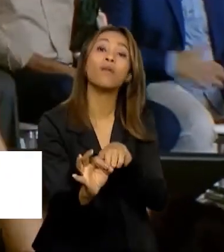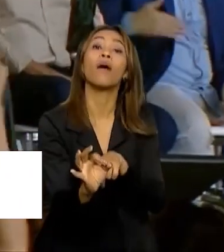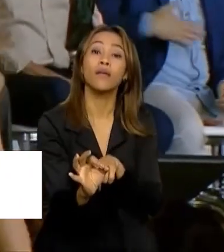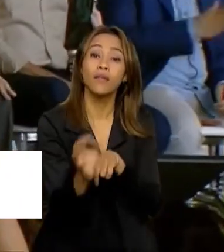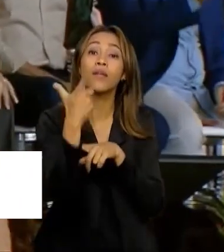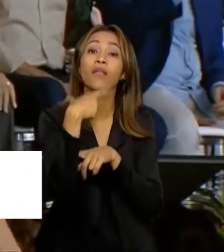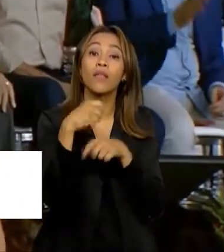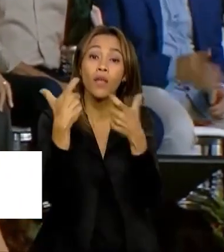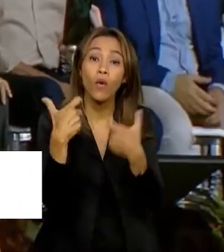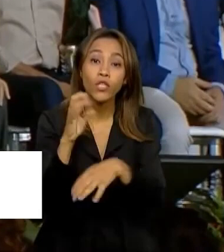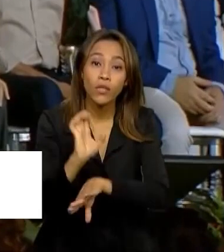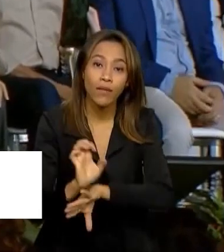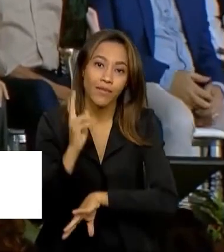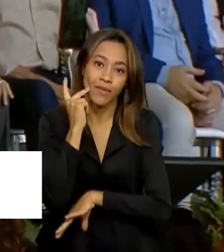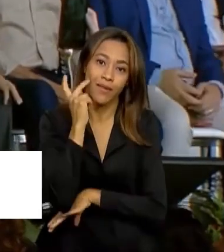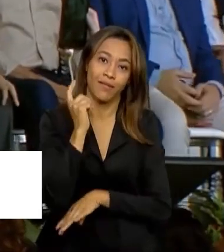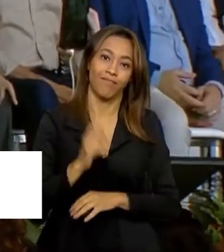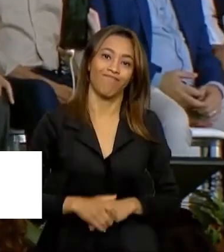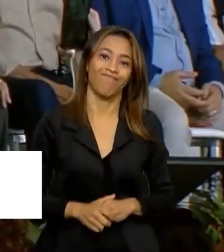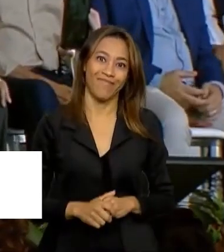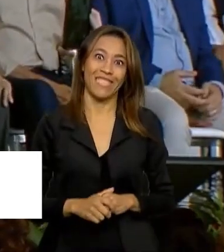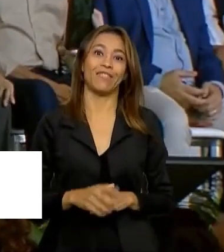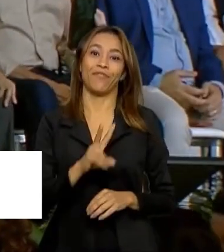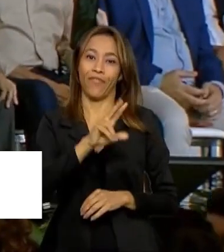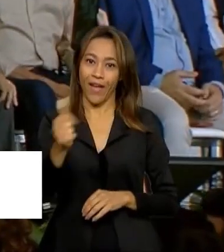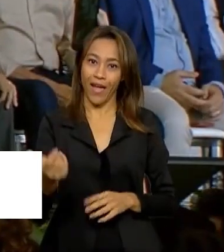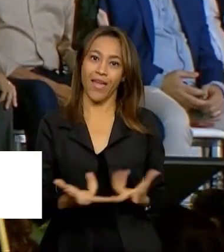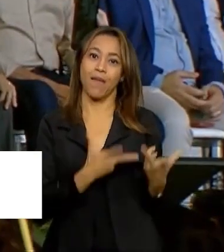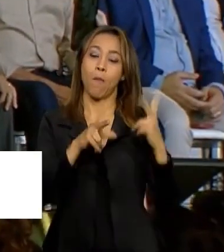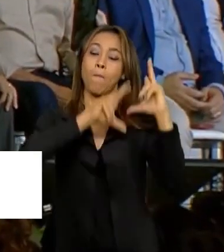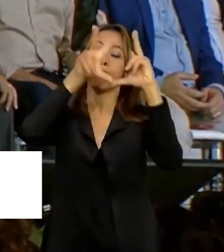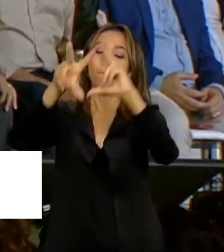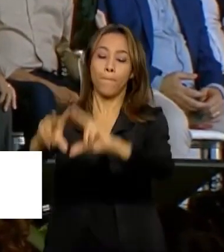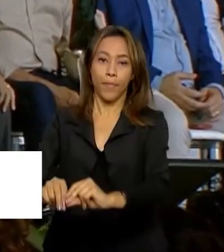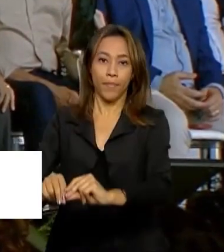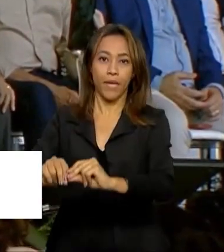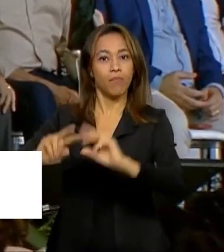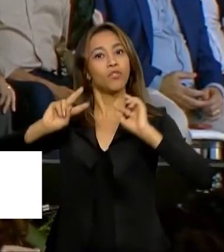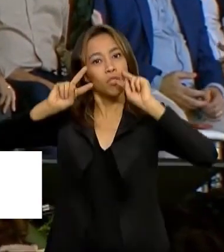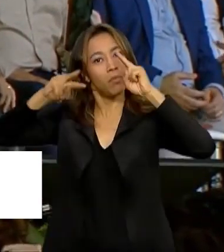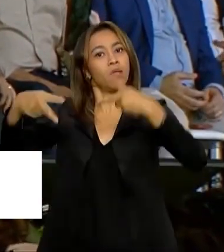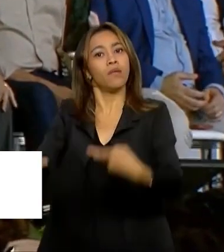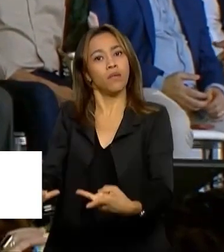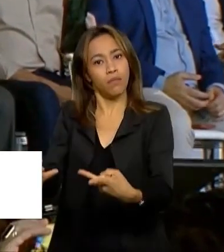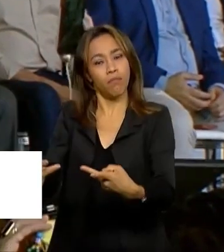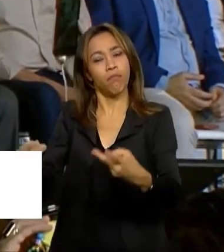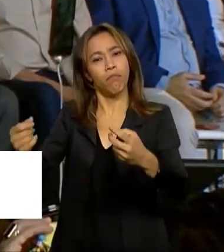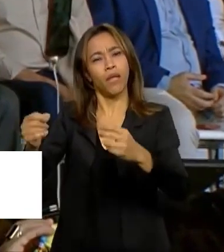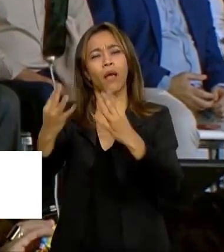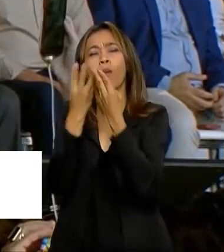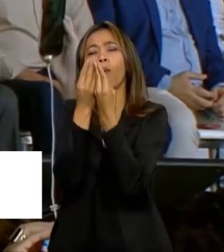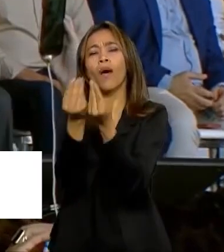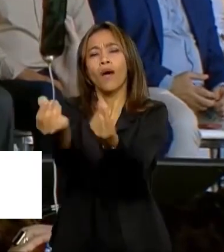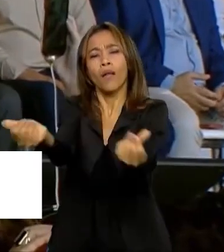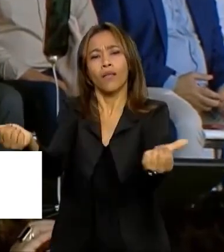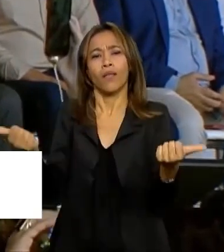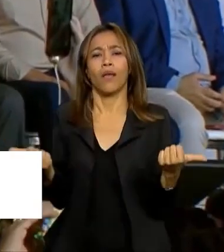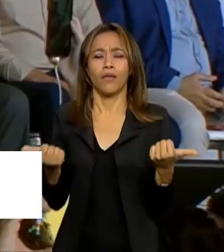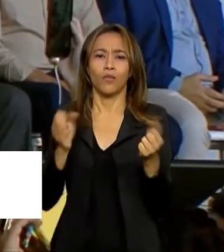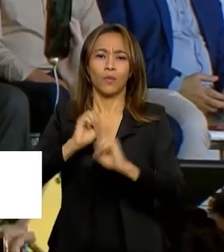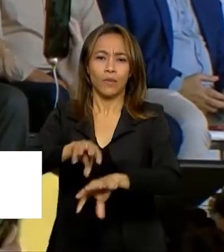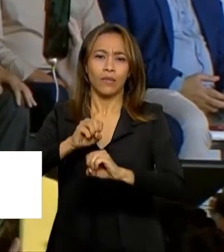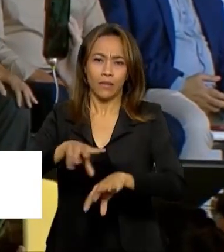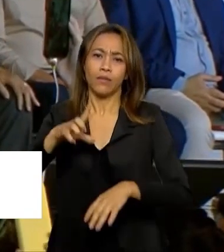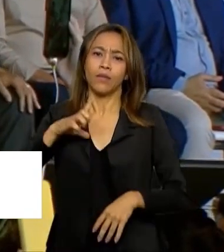Ceará, sabe, vai receber um prêmio de merecimento pela qualidade do estudo que vocês aplicaram